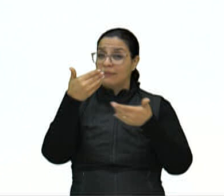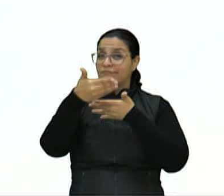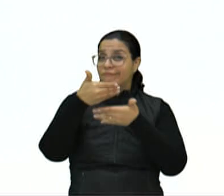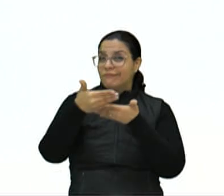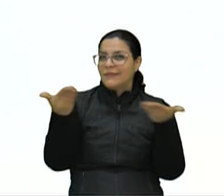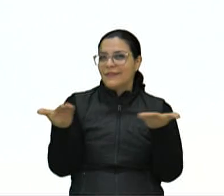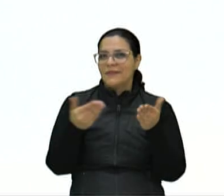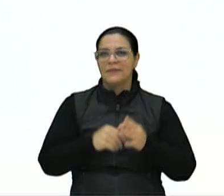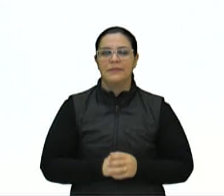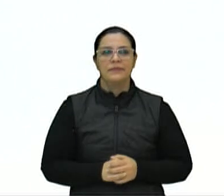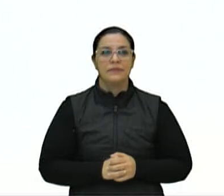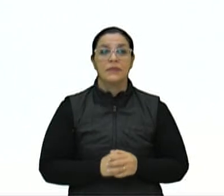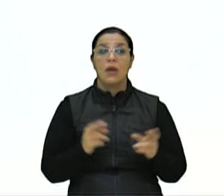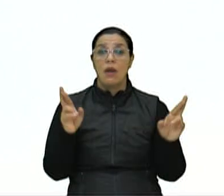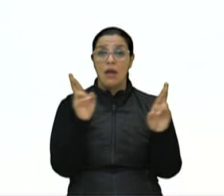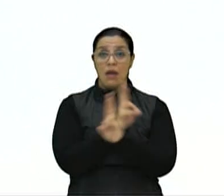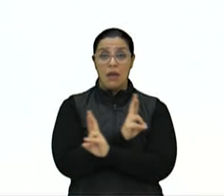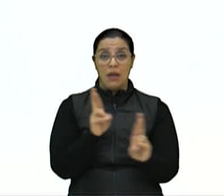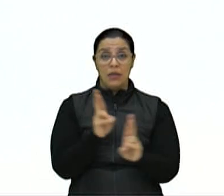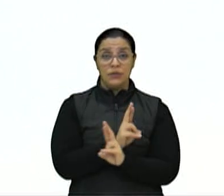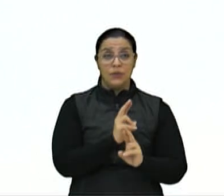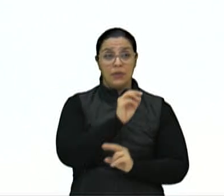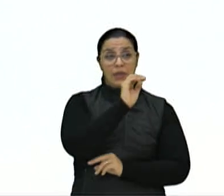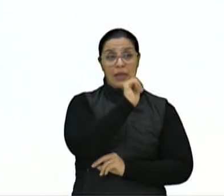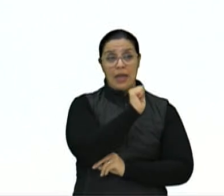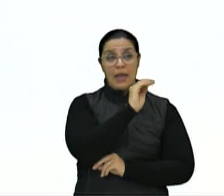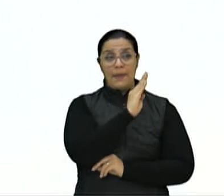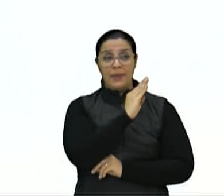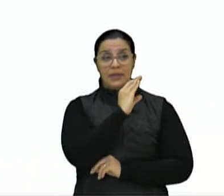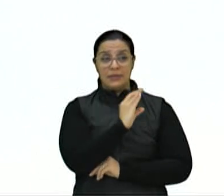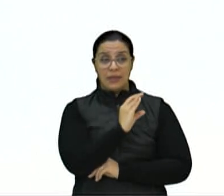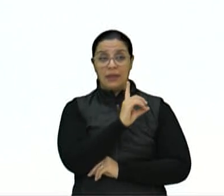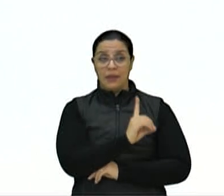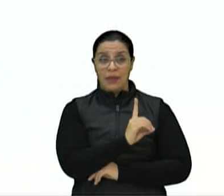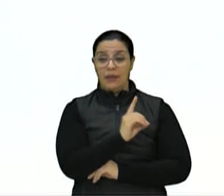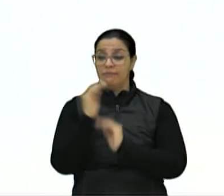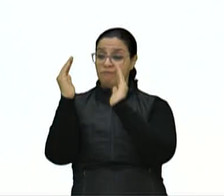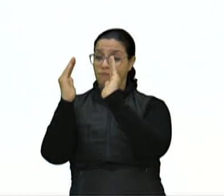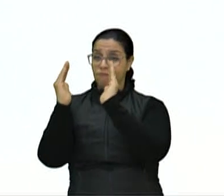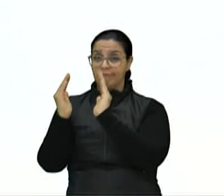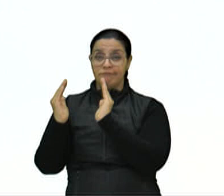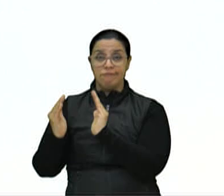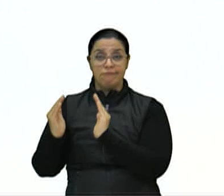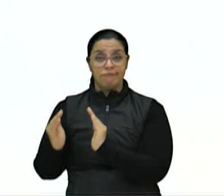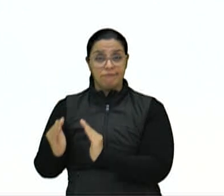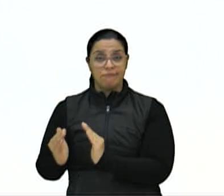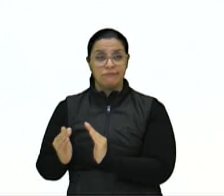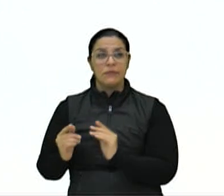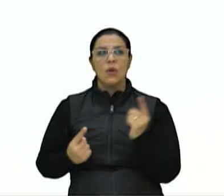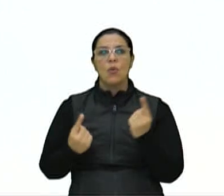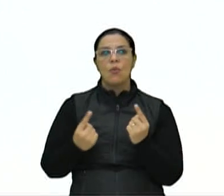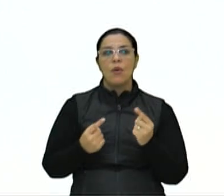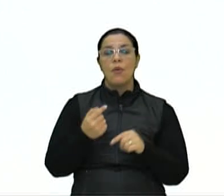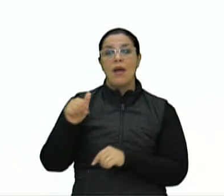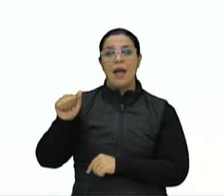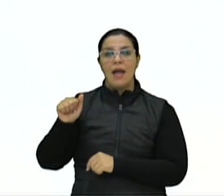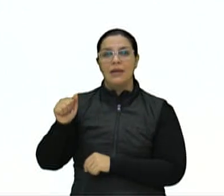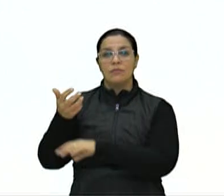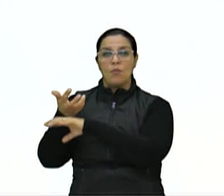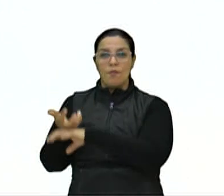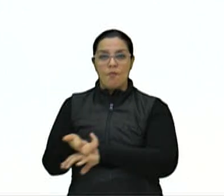slides. Relacione as duas colunas. Na primeira coluna, alternativa A, seco no